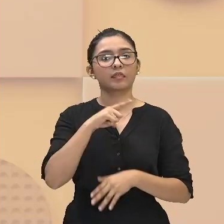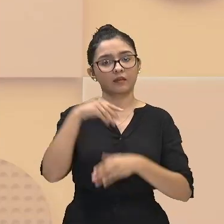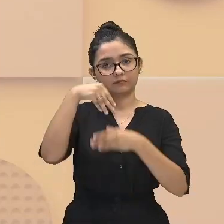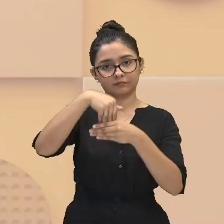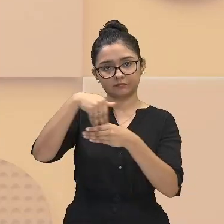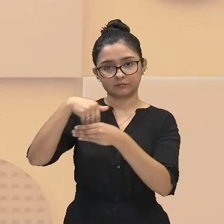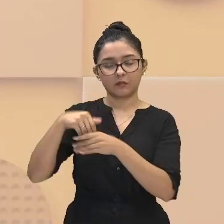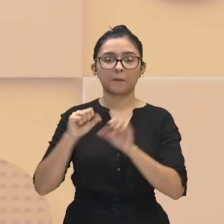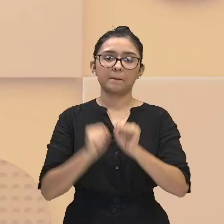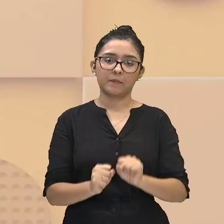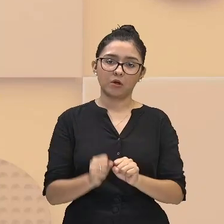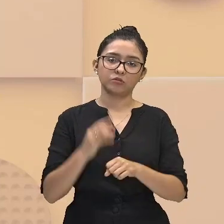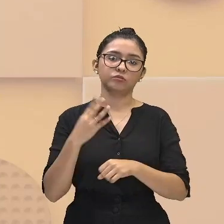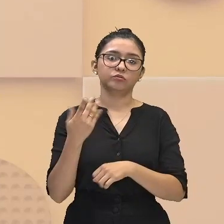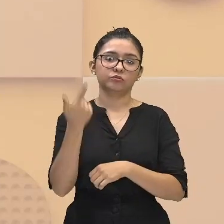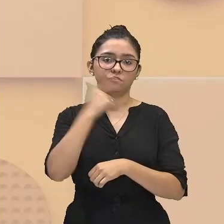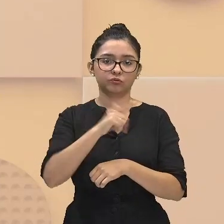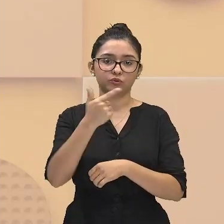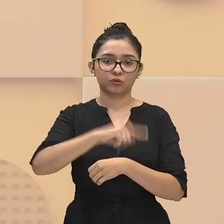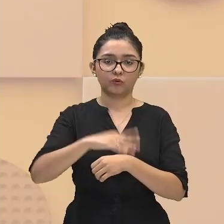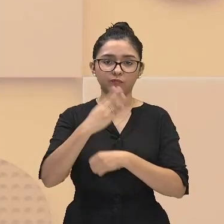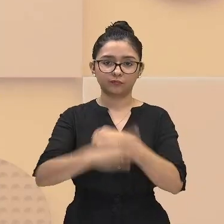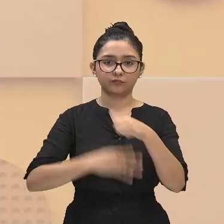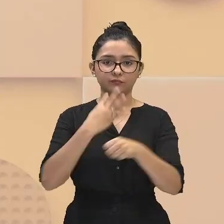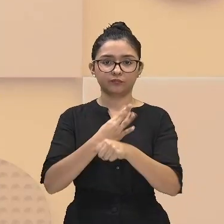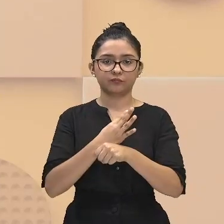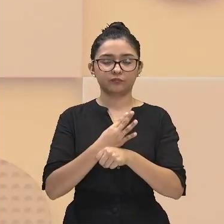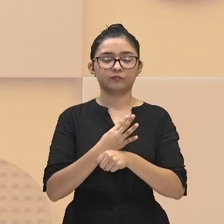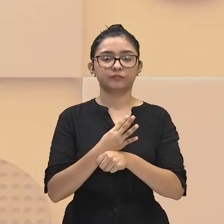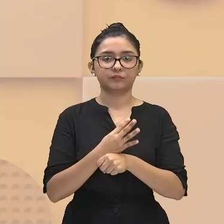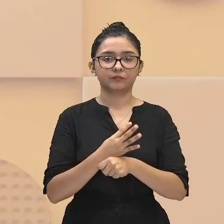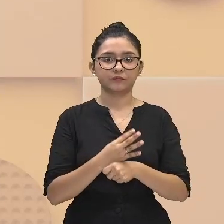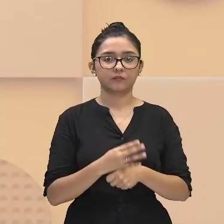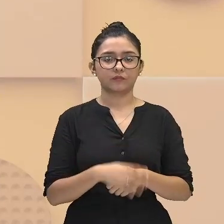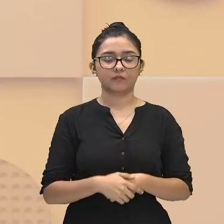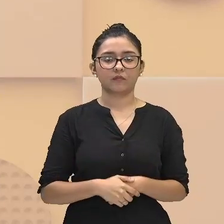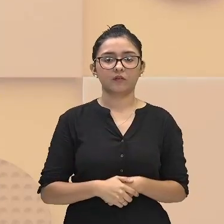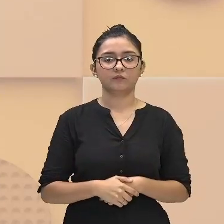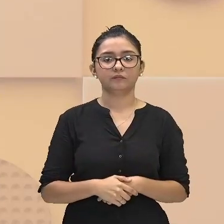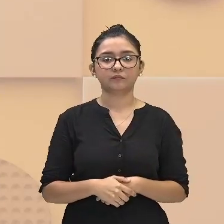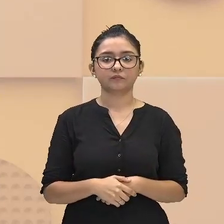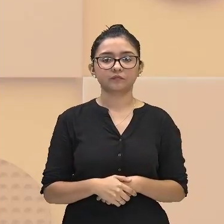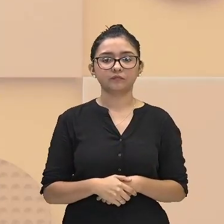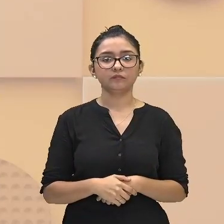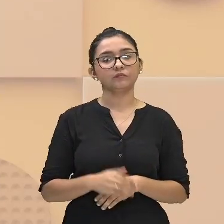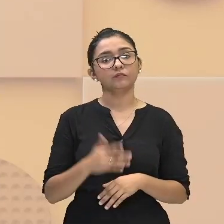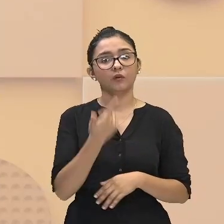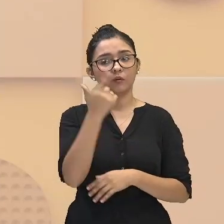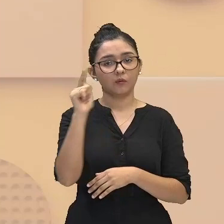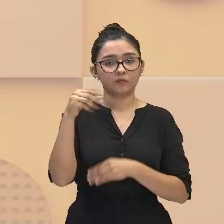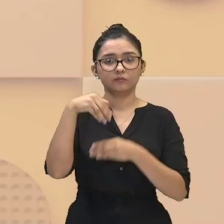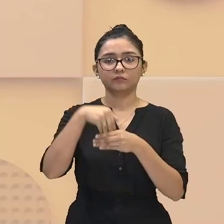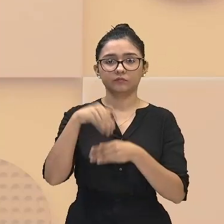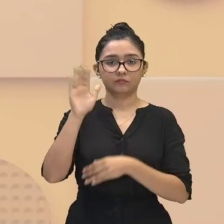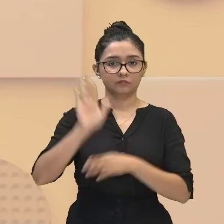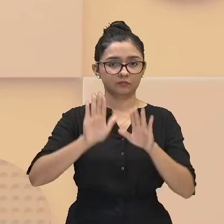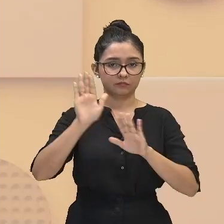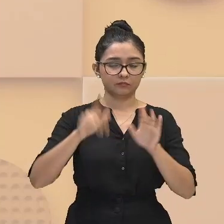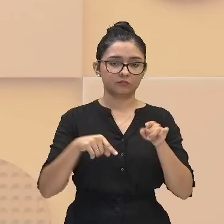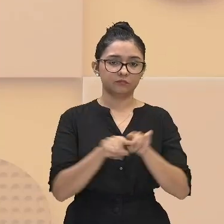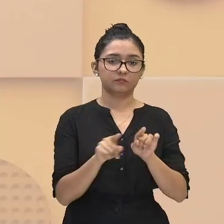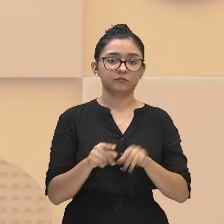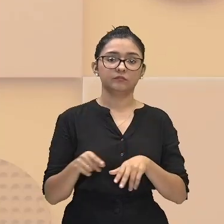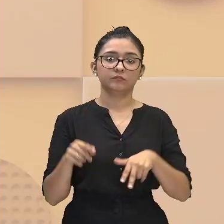pode ser reeleito ou passar para outro candidato, enfim. Na